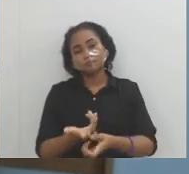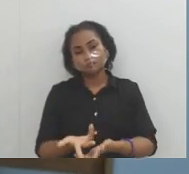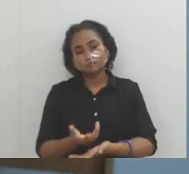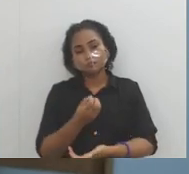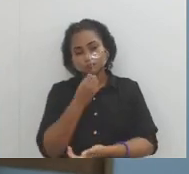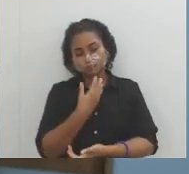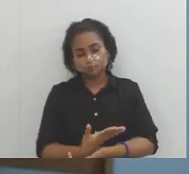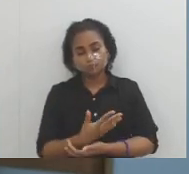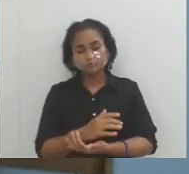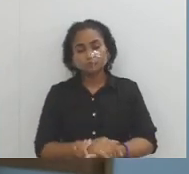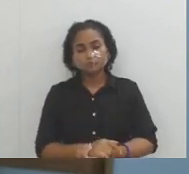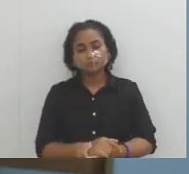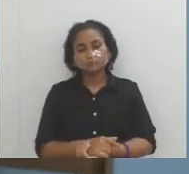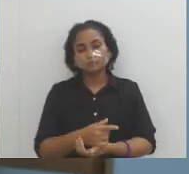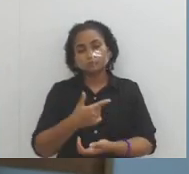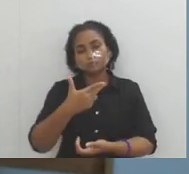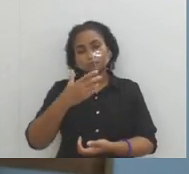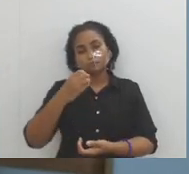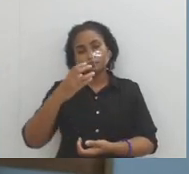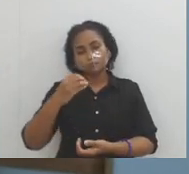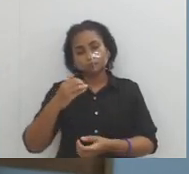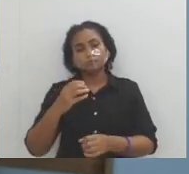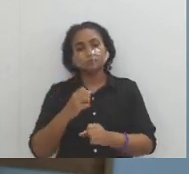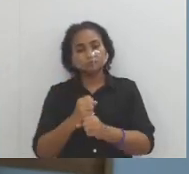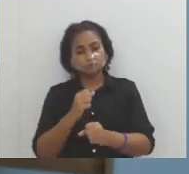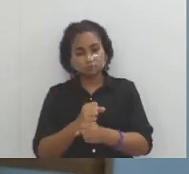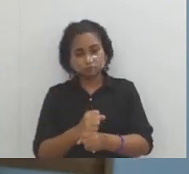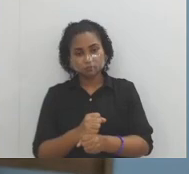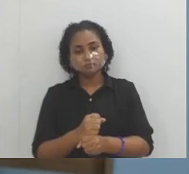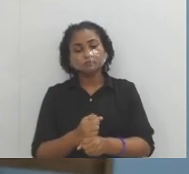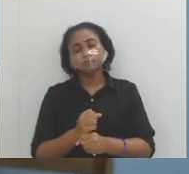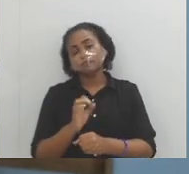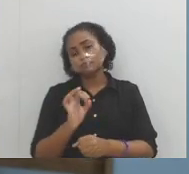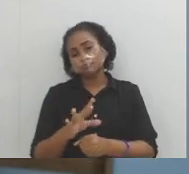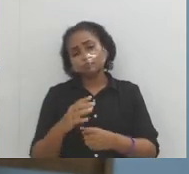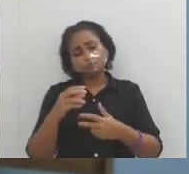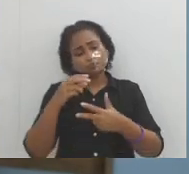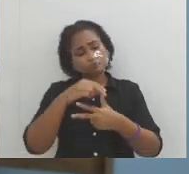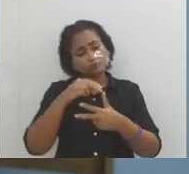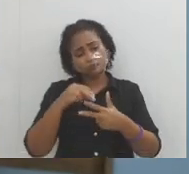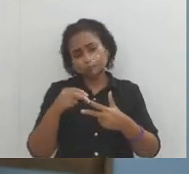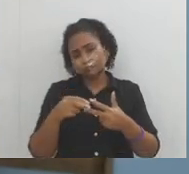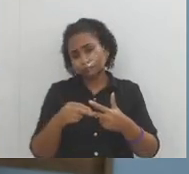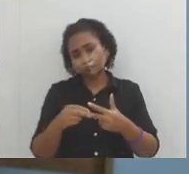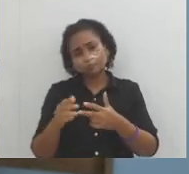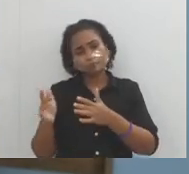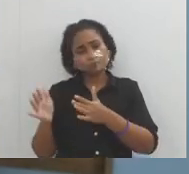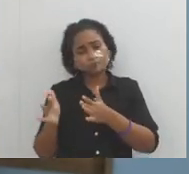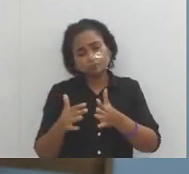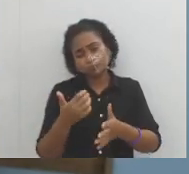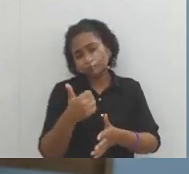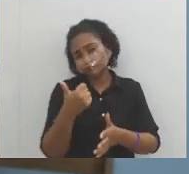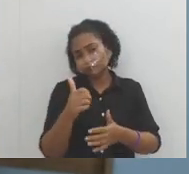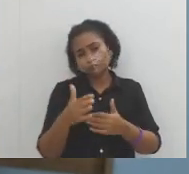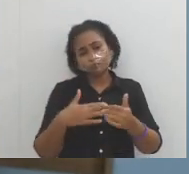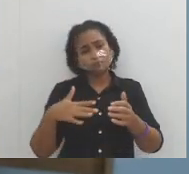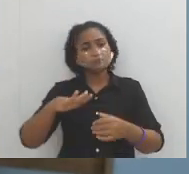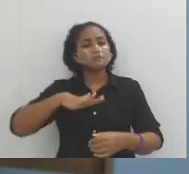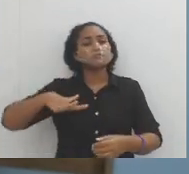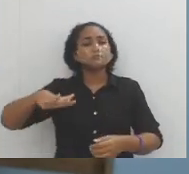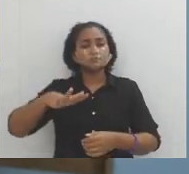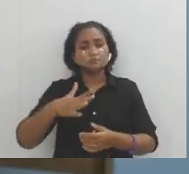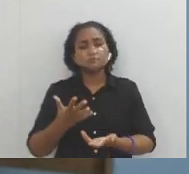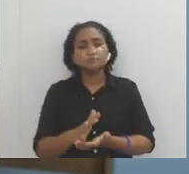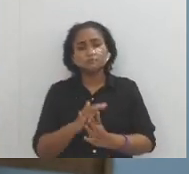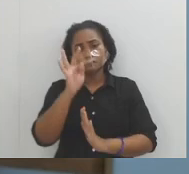totaliza 200 pontos, tá certo? E não só do Enem, mas processos seletivos de uma forma geral.